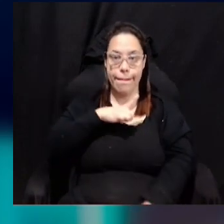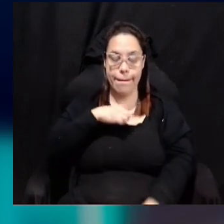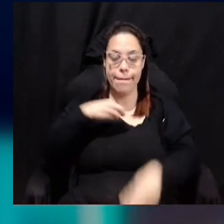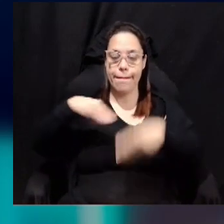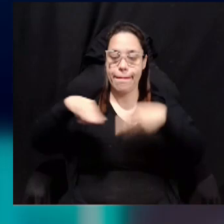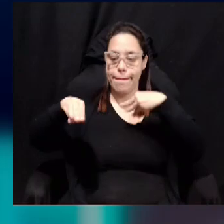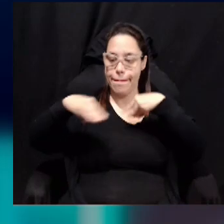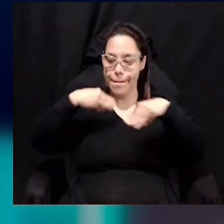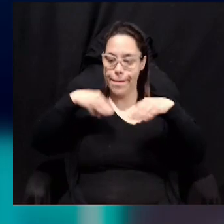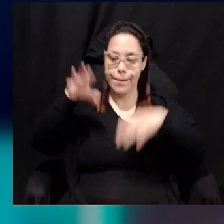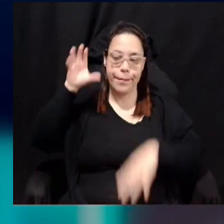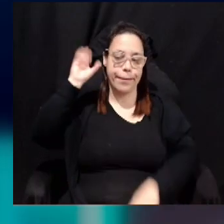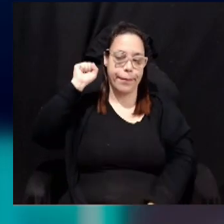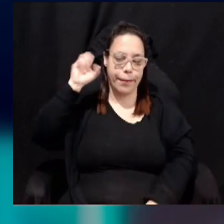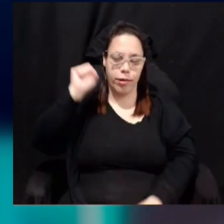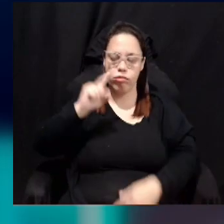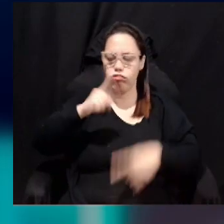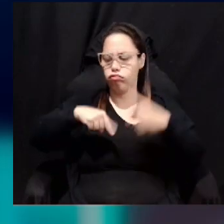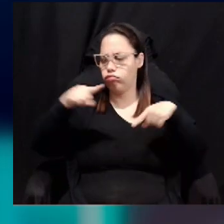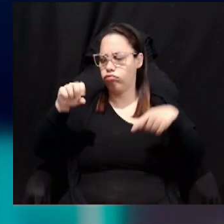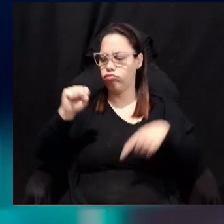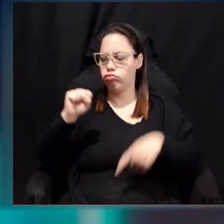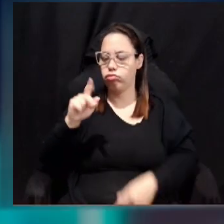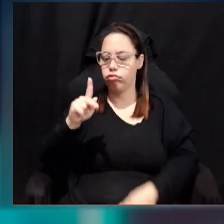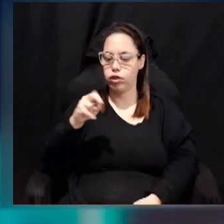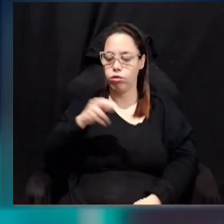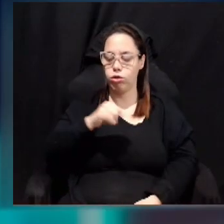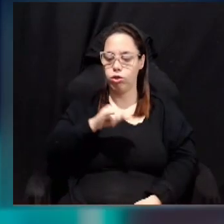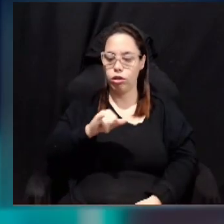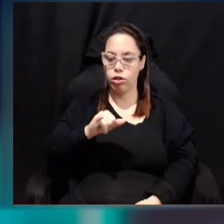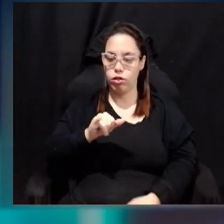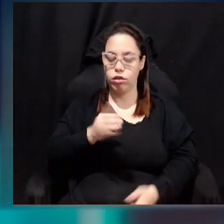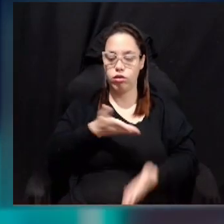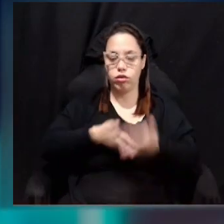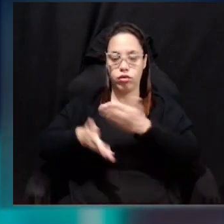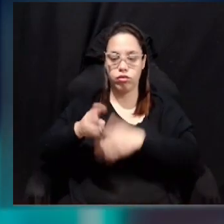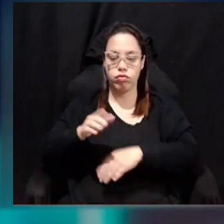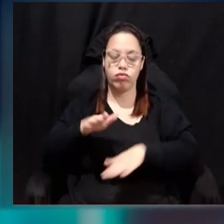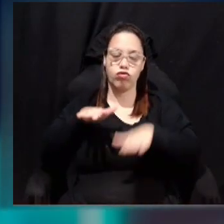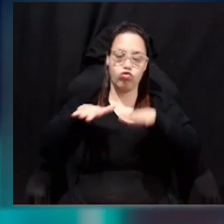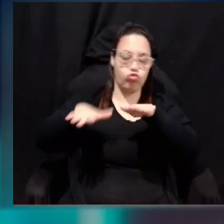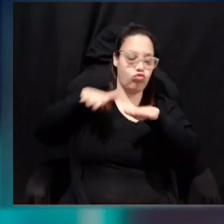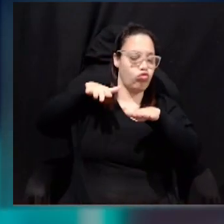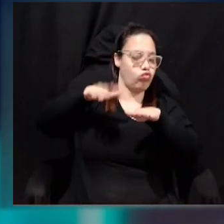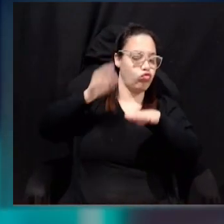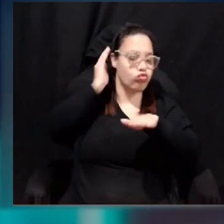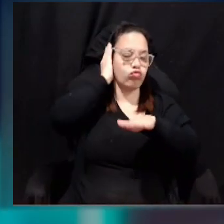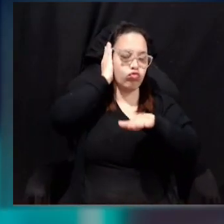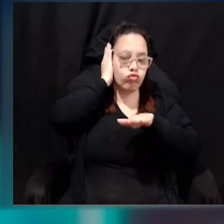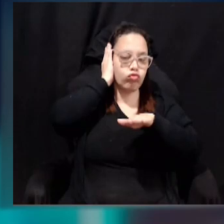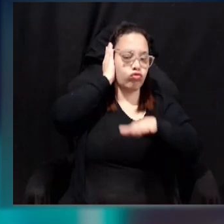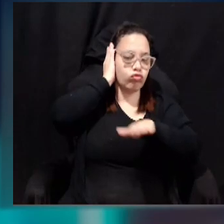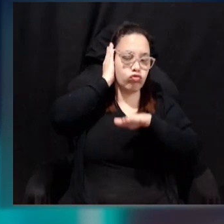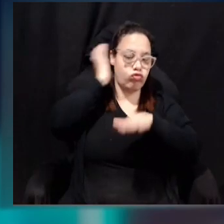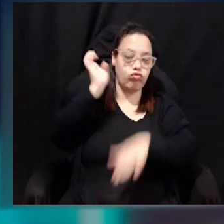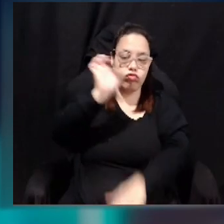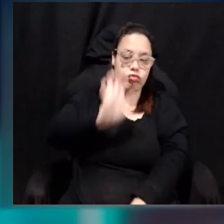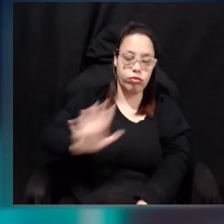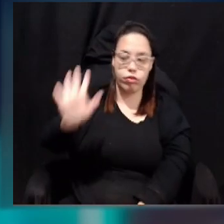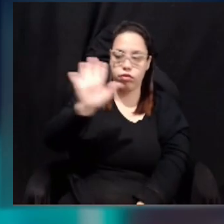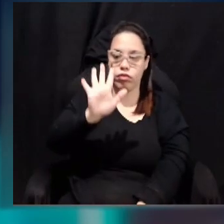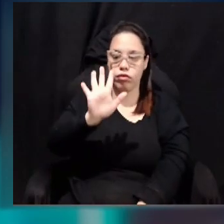por milhares no Spotify, colaborou com DJs da Europa e esteve em veículos como a